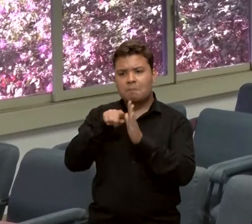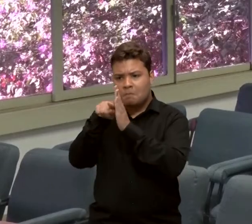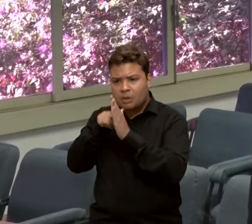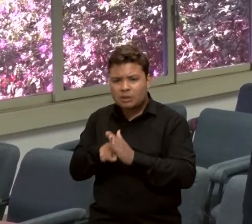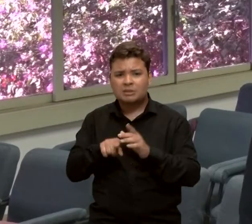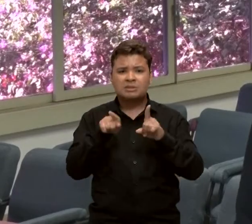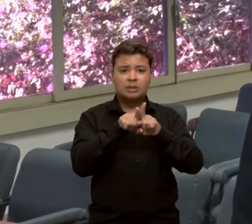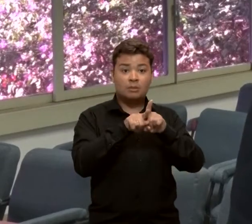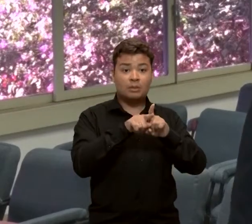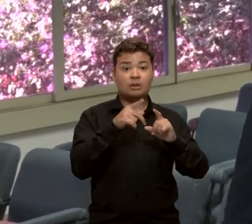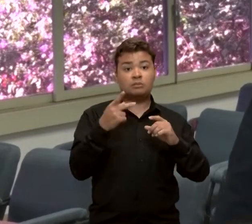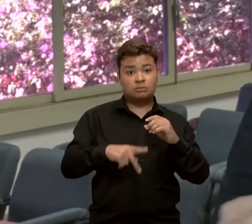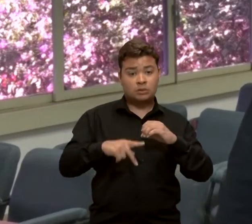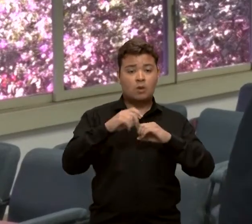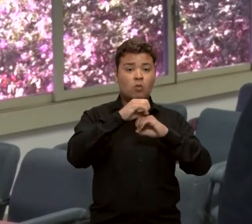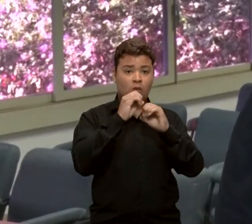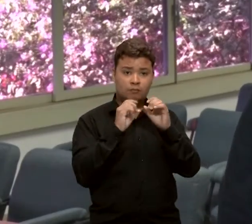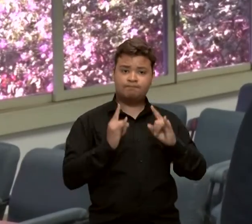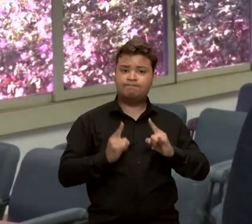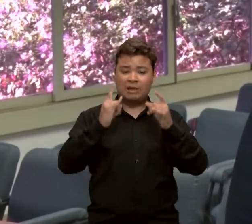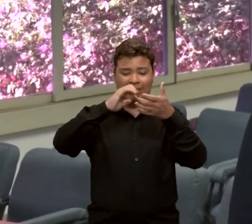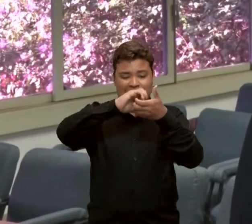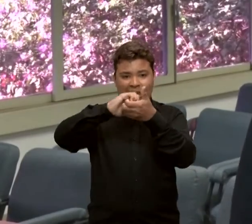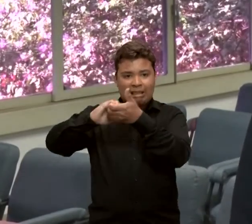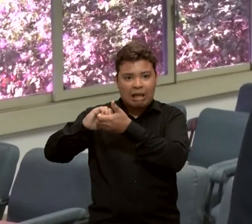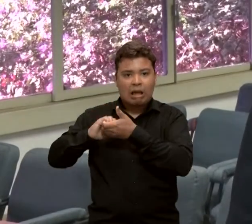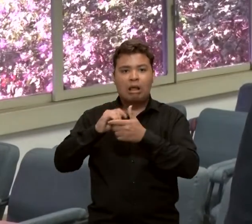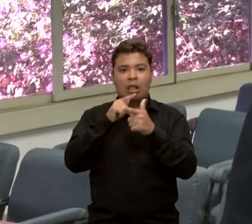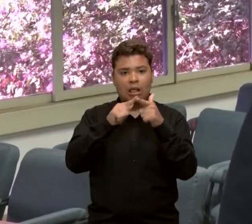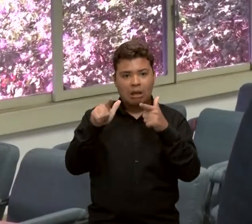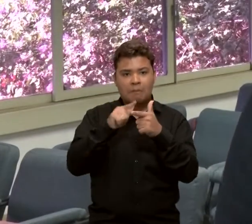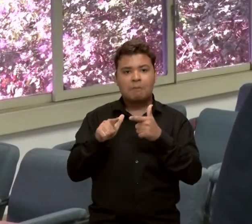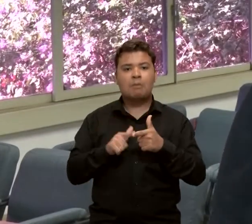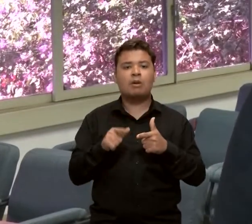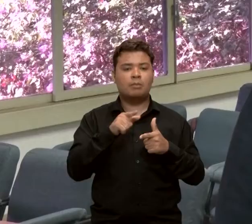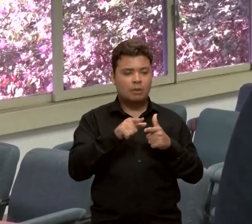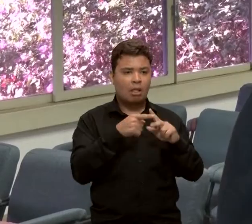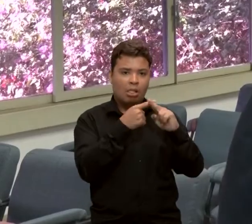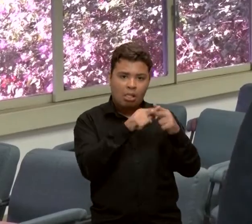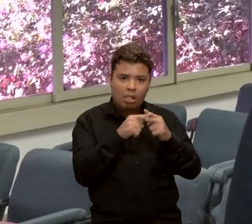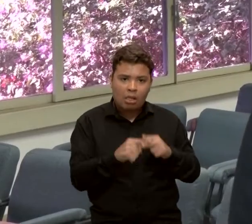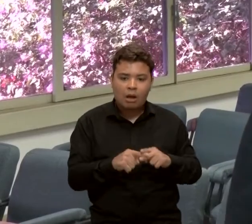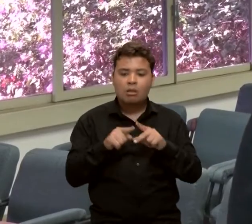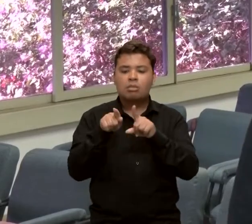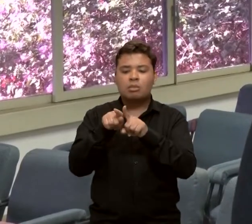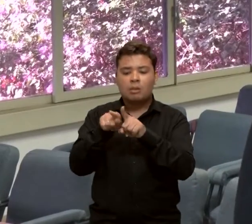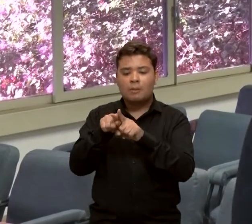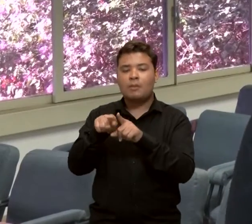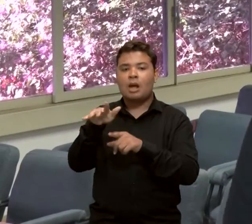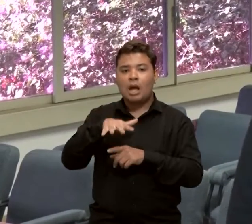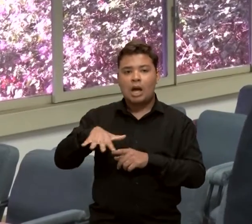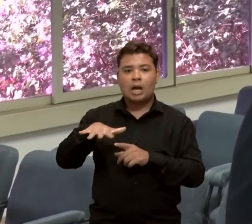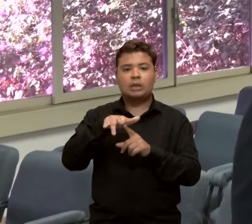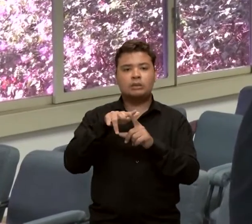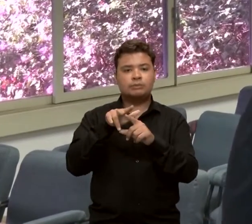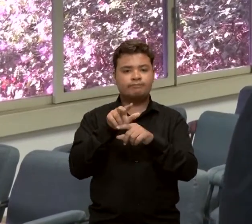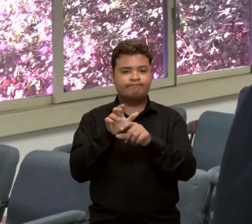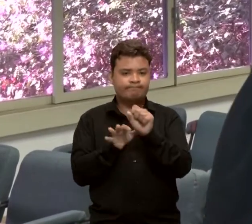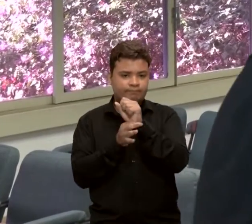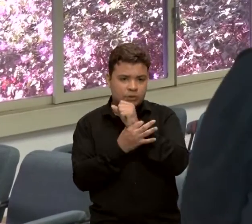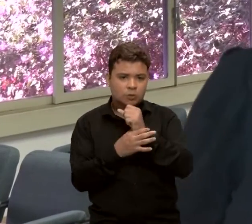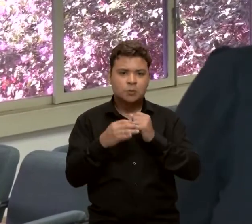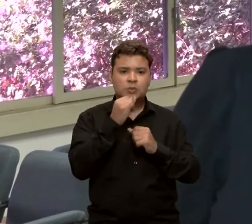nos prédios da universidade, resolver os problemas de segurança, os problemas, por exemplo, de prevenção